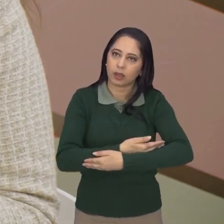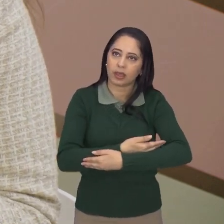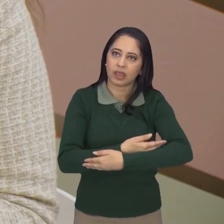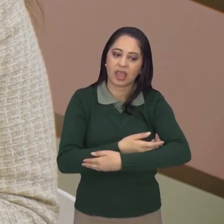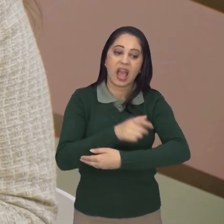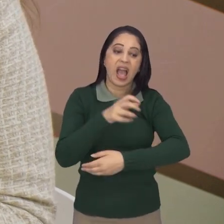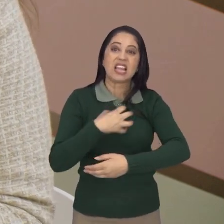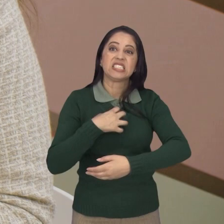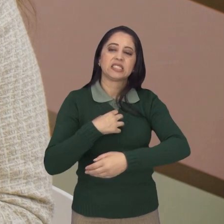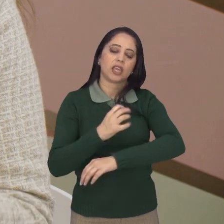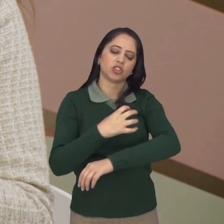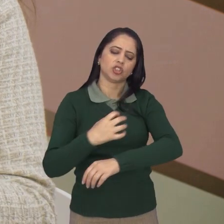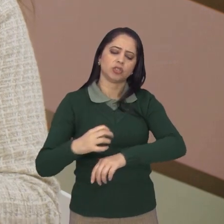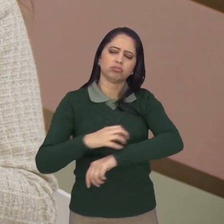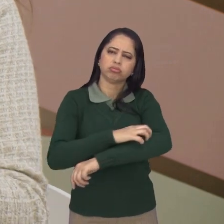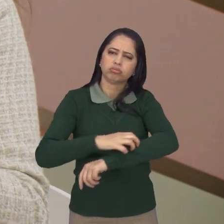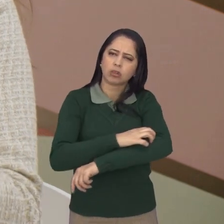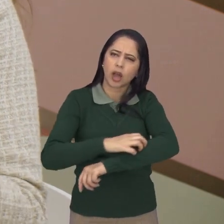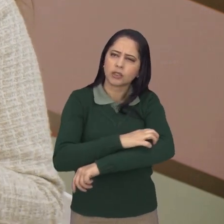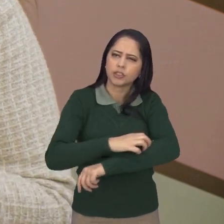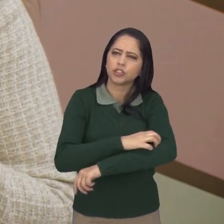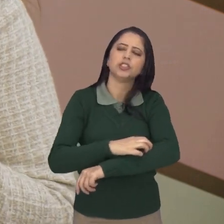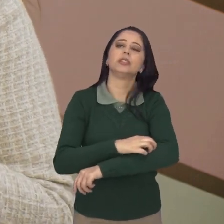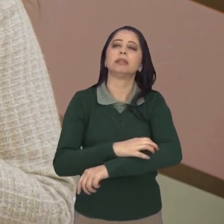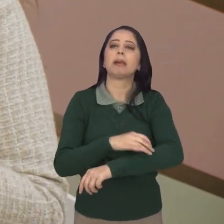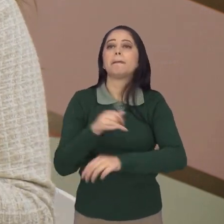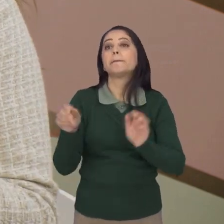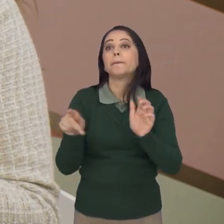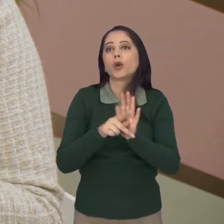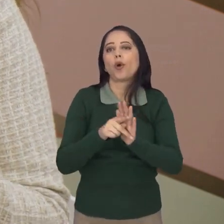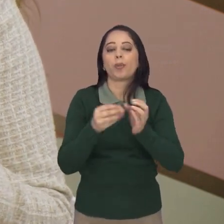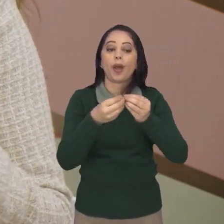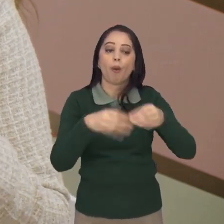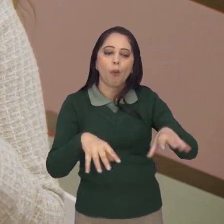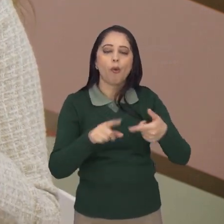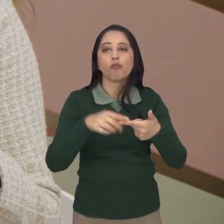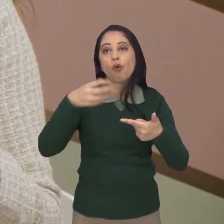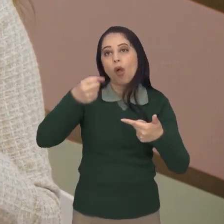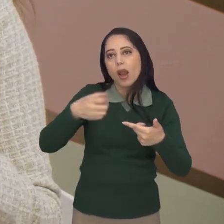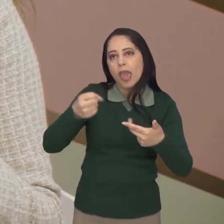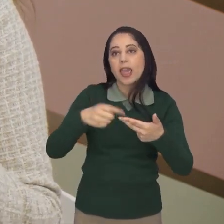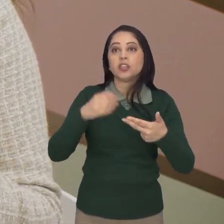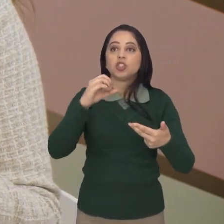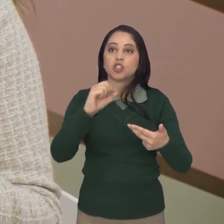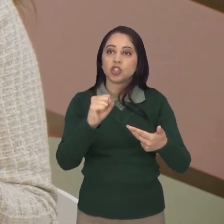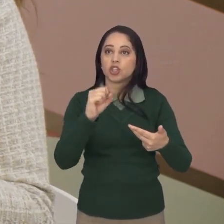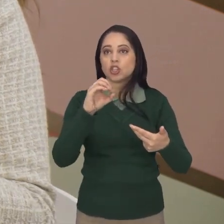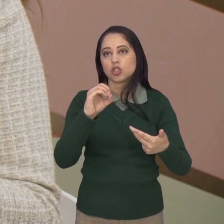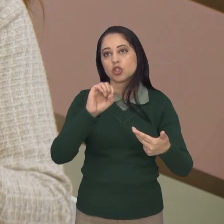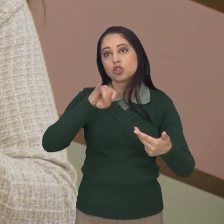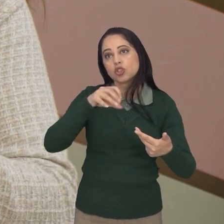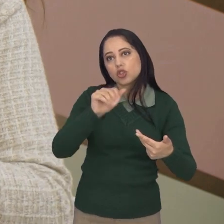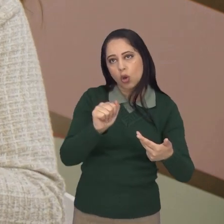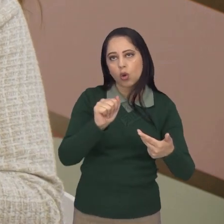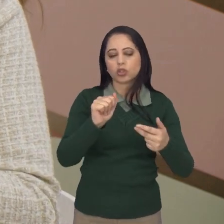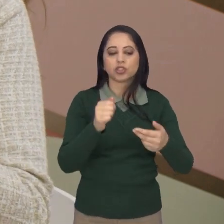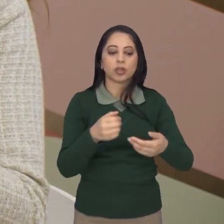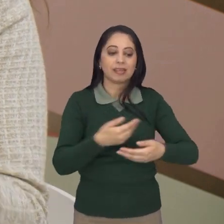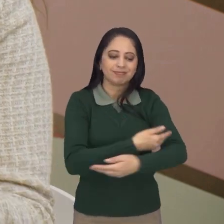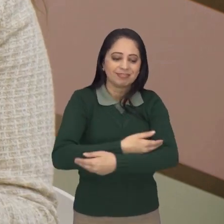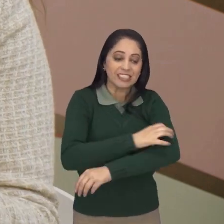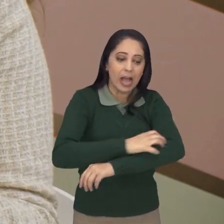que causam alergia ali, leite, soja, trigo, ovo, a grande maioria é transitório. Então, pode acontecer da criança